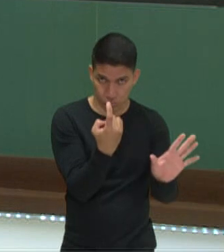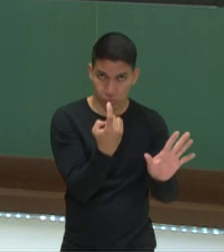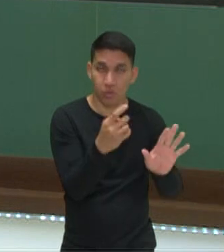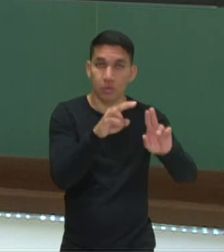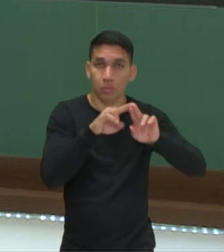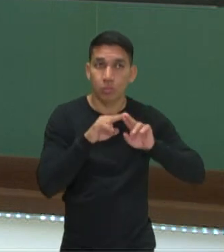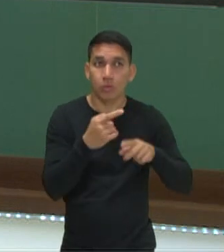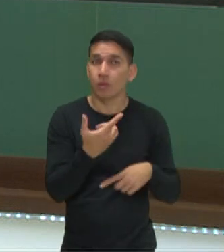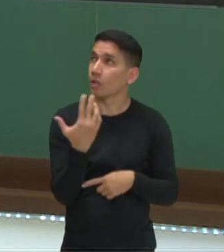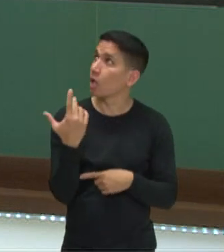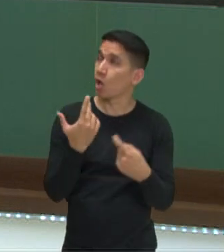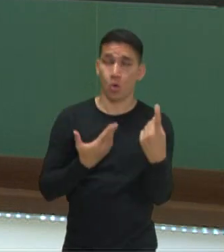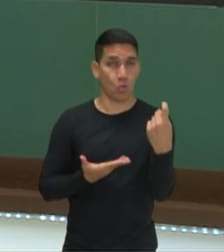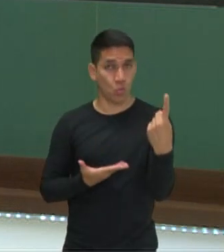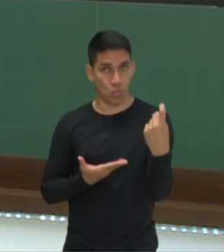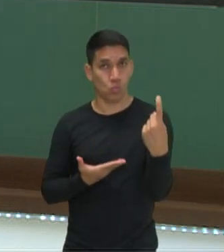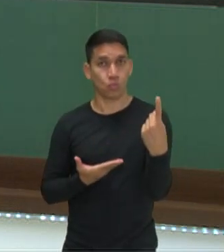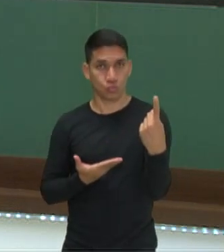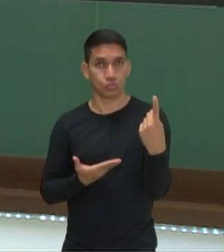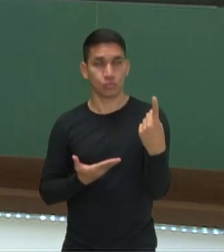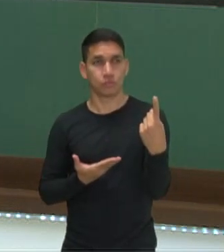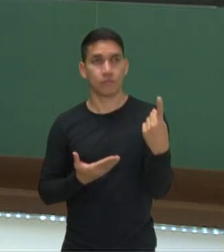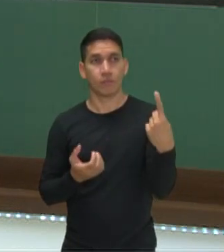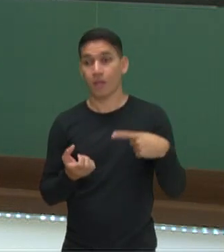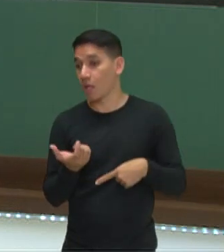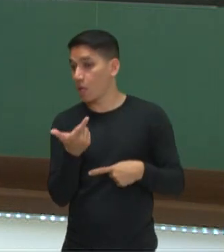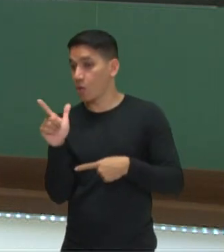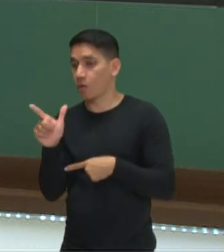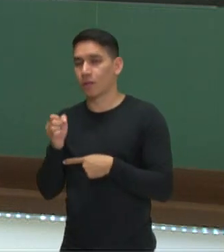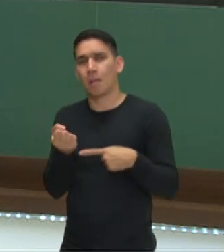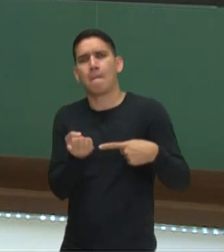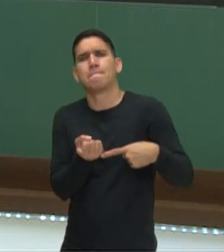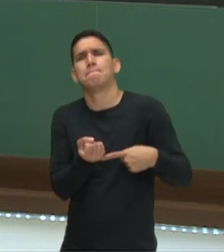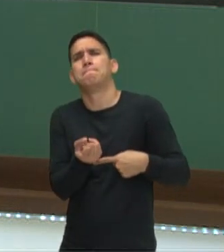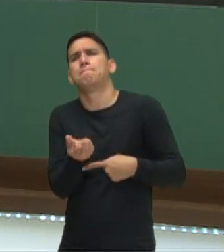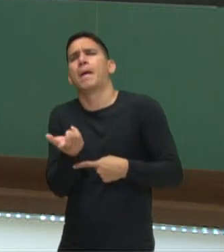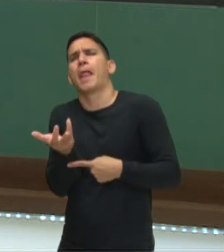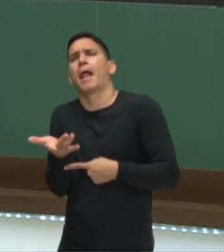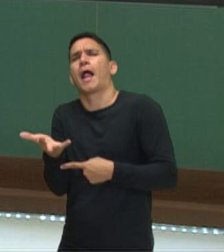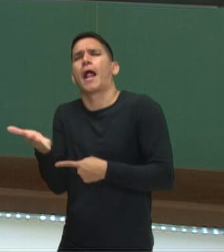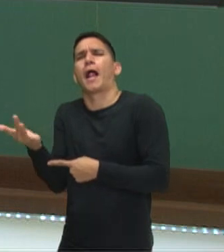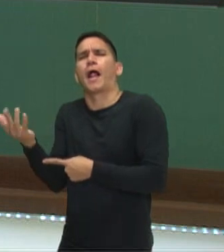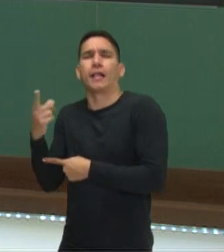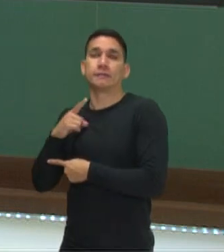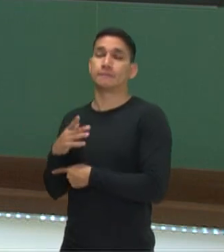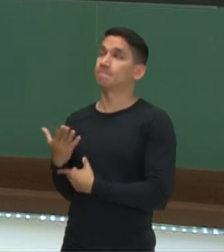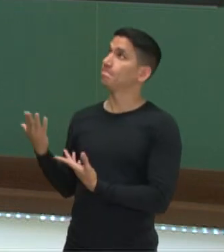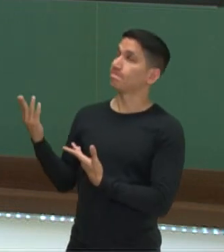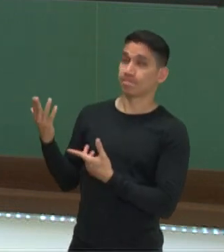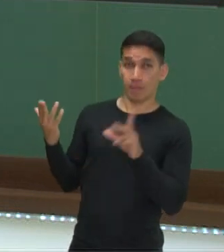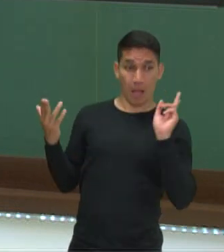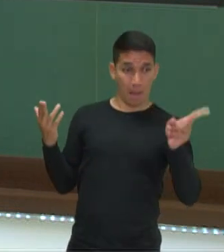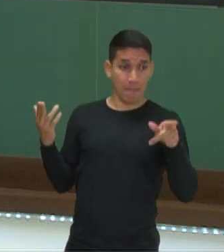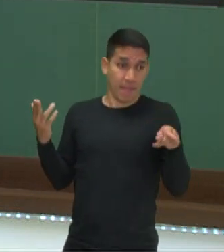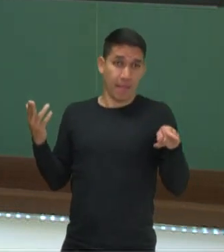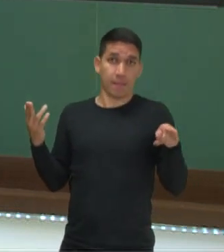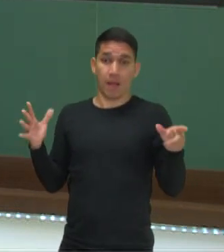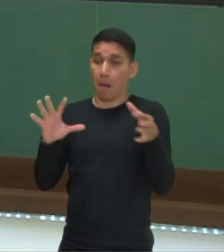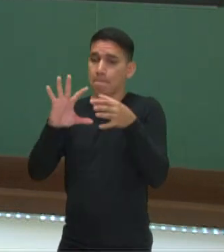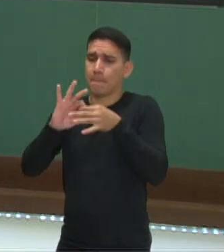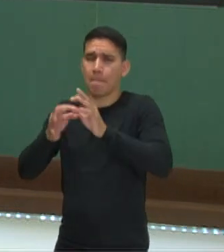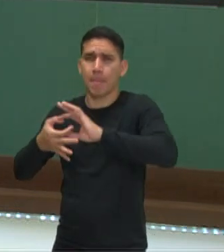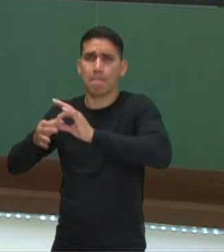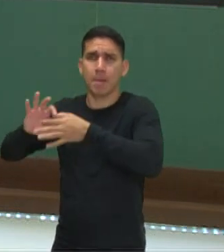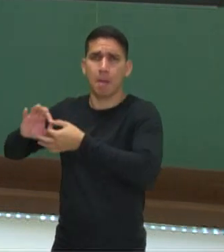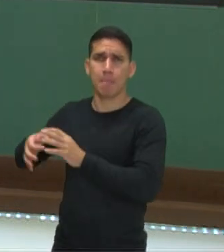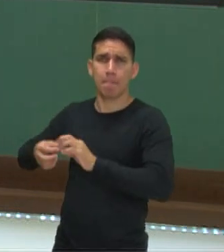nós temos aqui uma única estrutura e aqui nós temos várias dessas estruturas ligadas